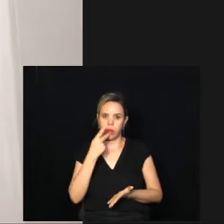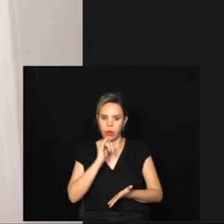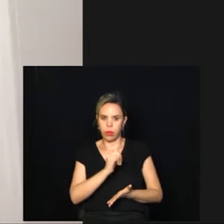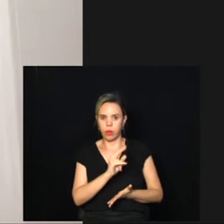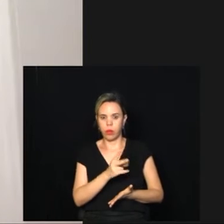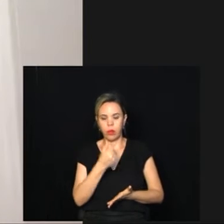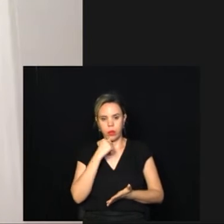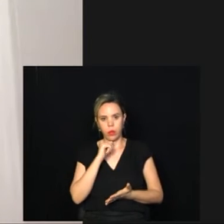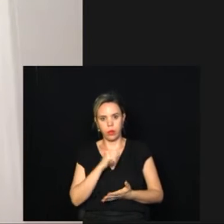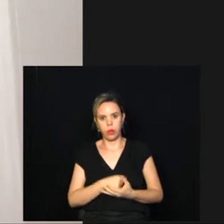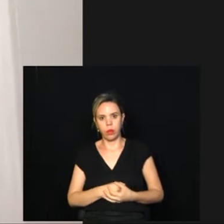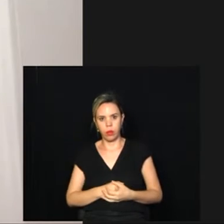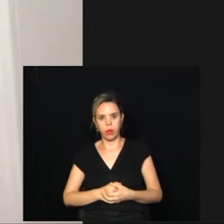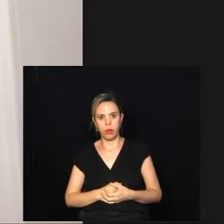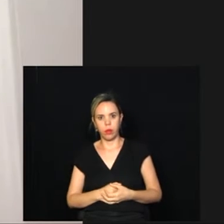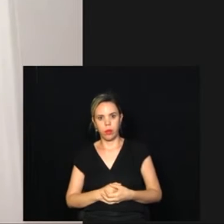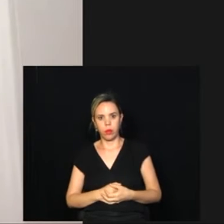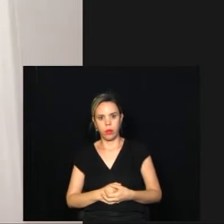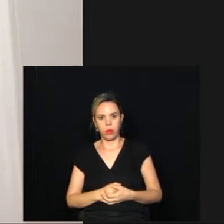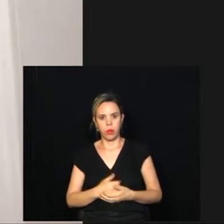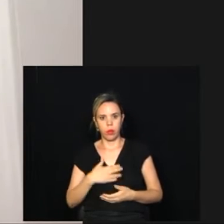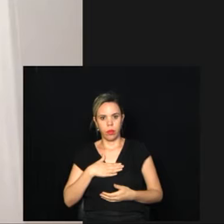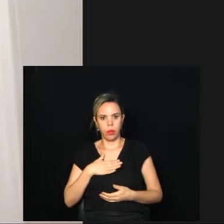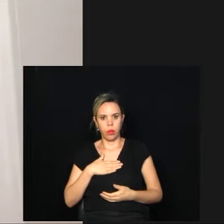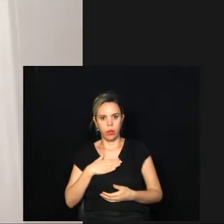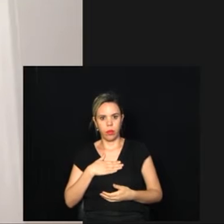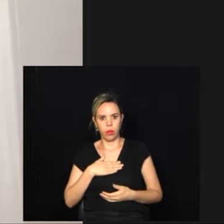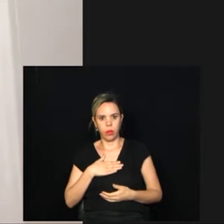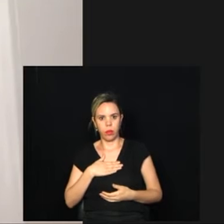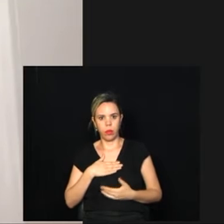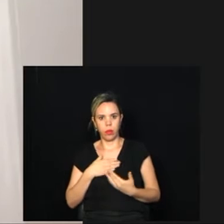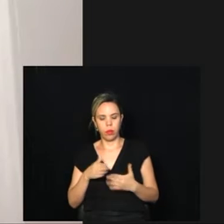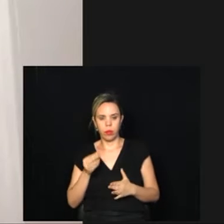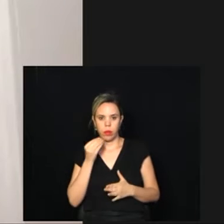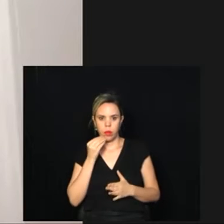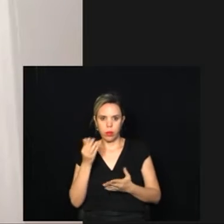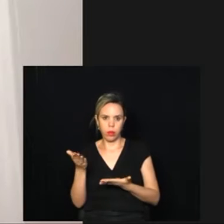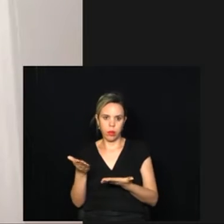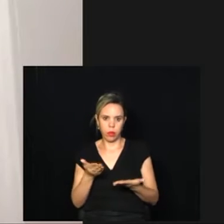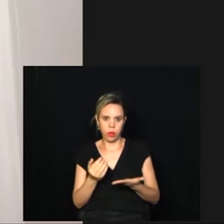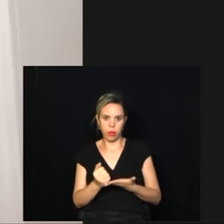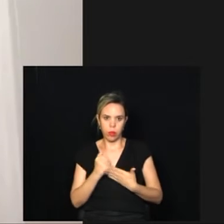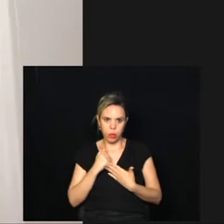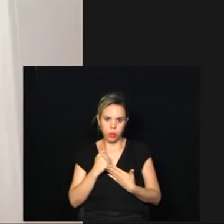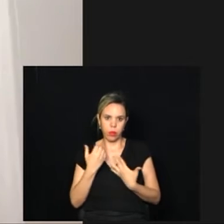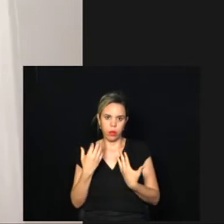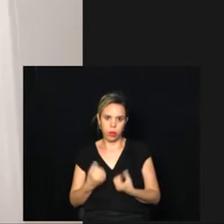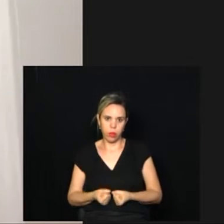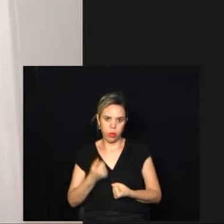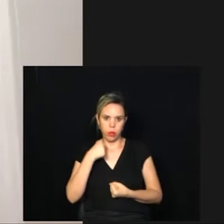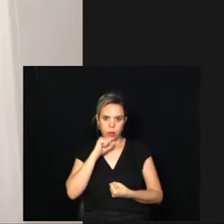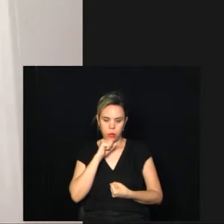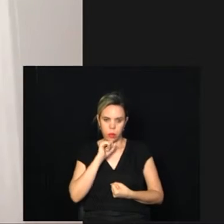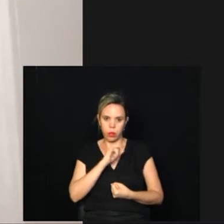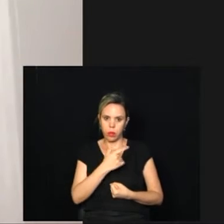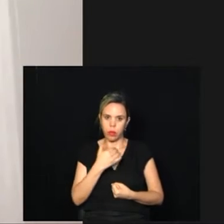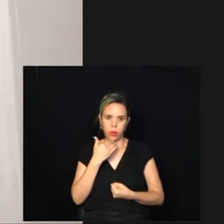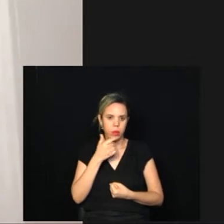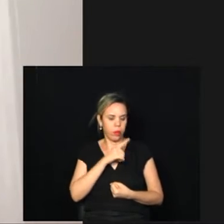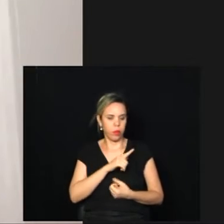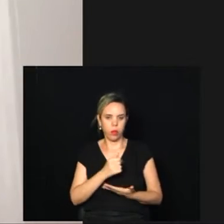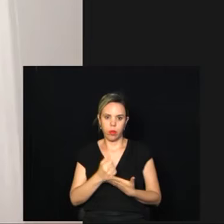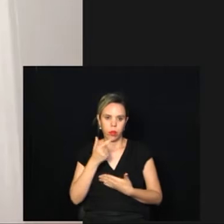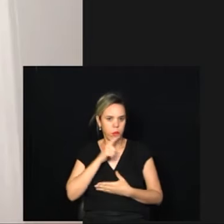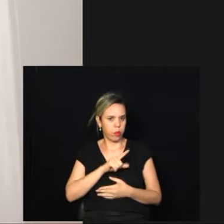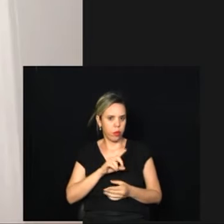ela. A minha abertura em receber ajuda dela, porque se não fosse ela, talvez eu